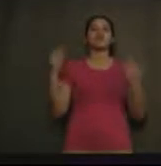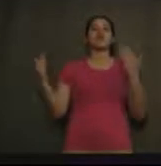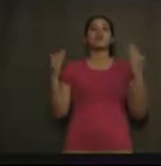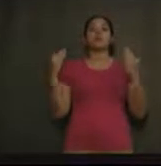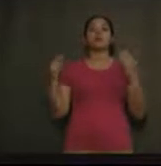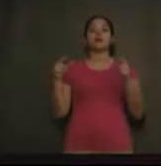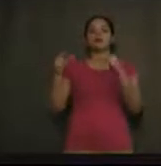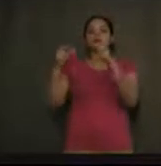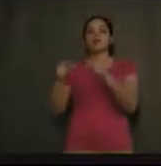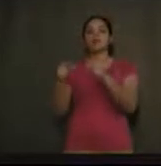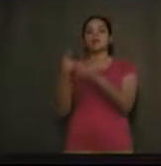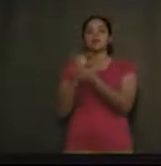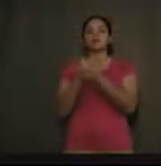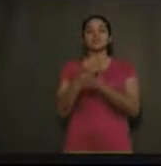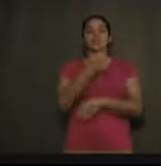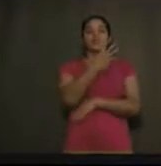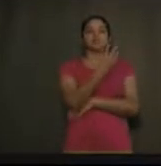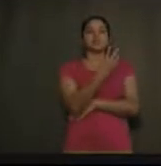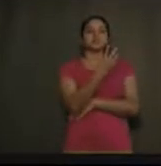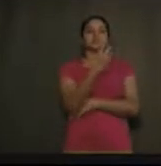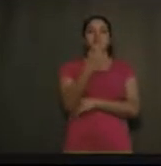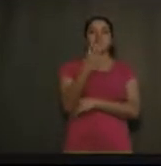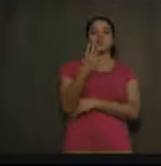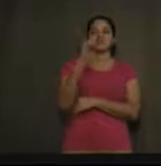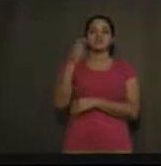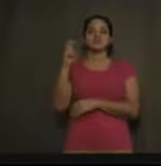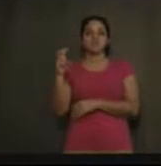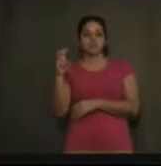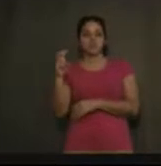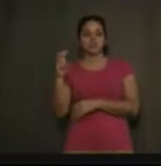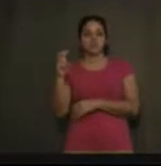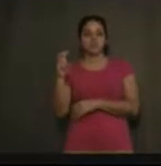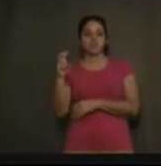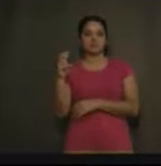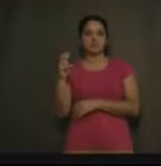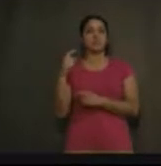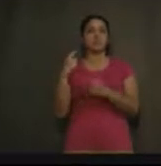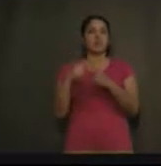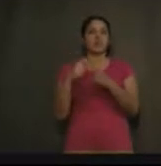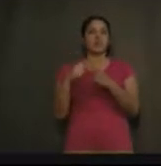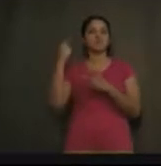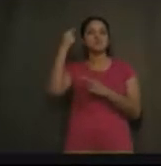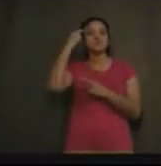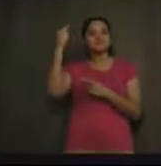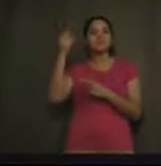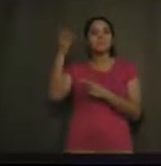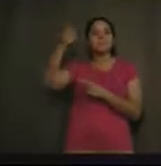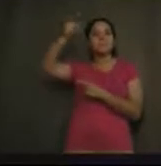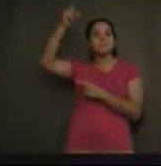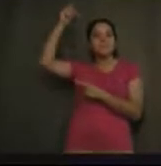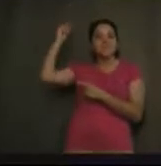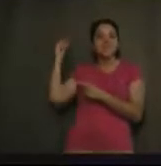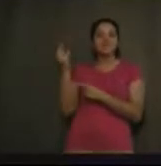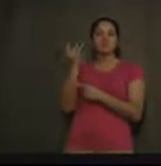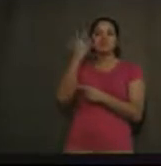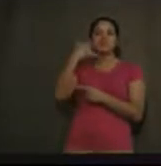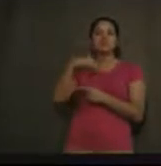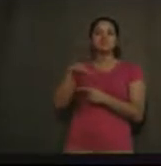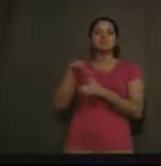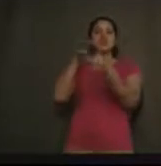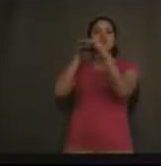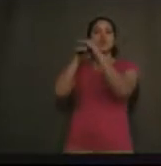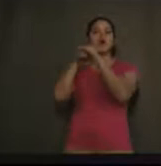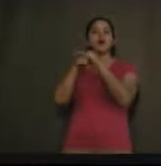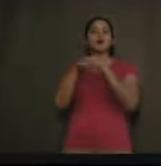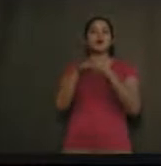485. Eu acho isso enternecedor, imaginar que as crianças da época colecionavam figuras como Poincaré, em vez de dizer Cristiano Ronaldo